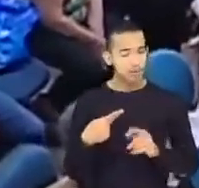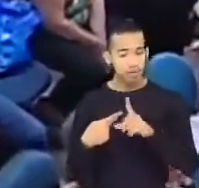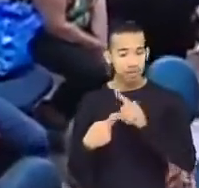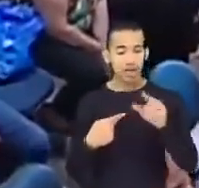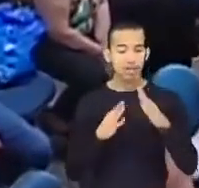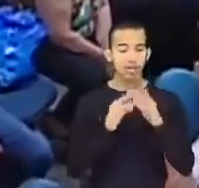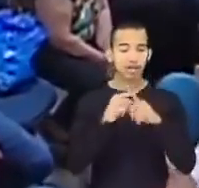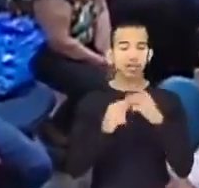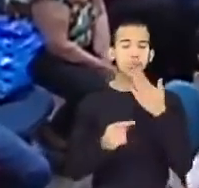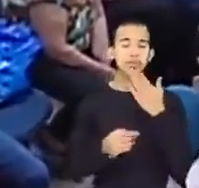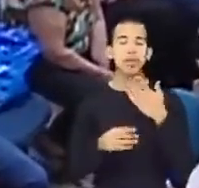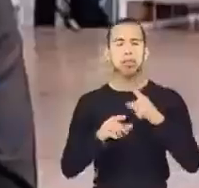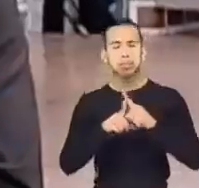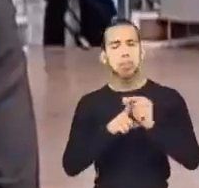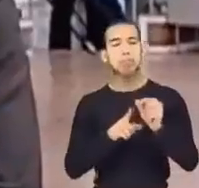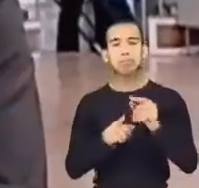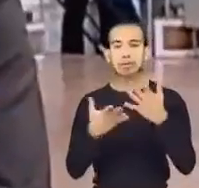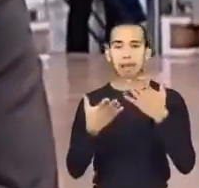me processou, pediu indenização.